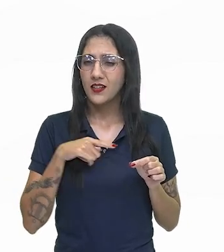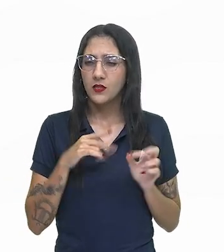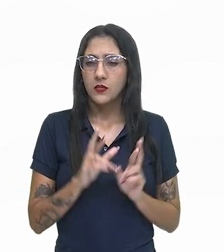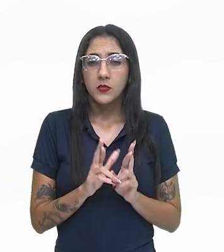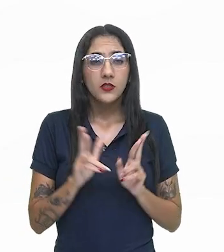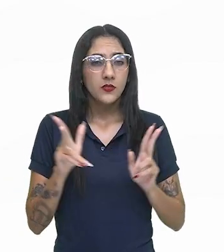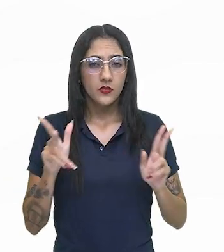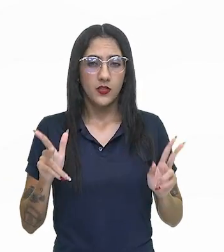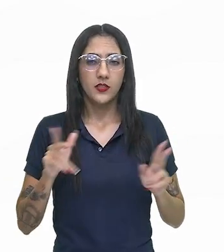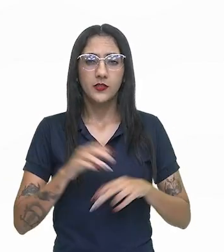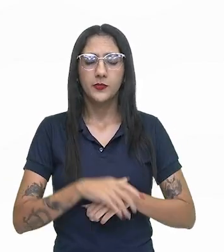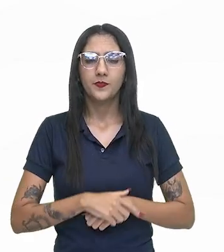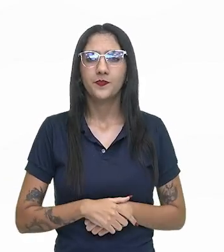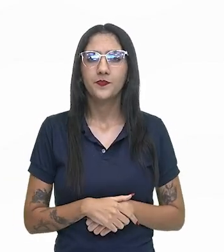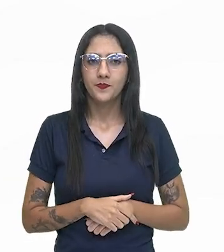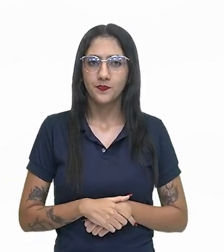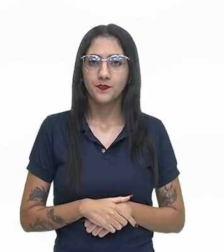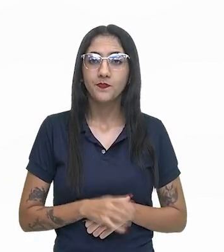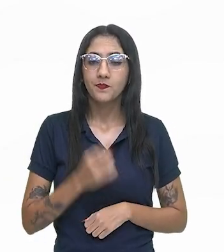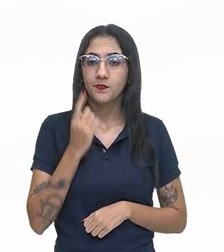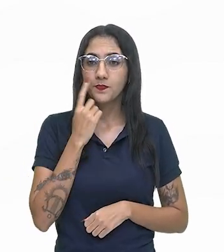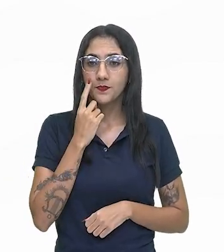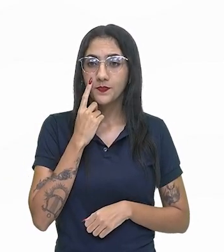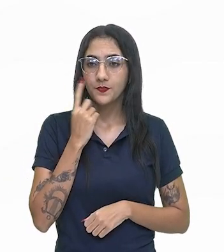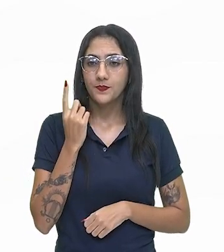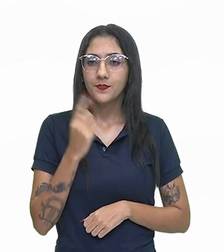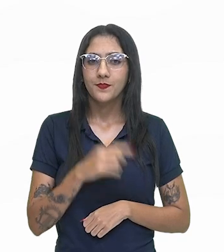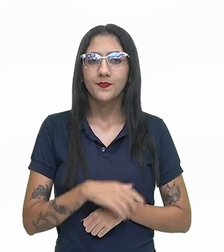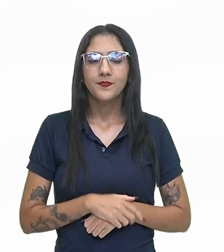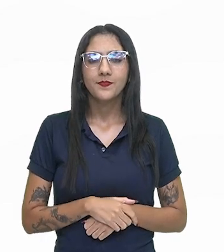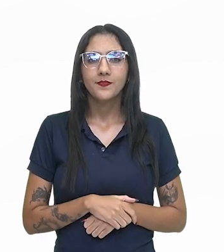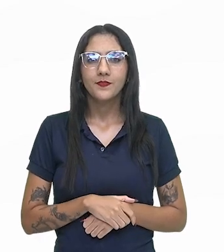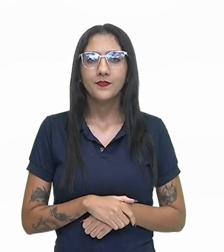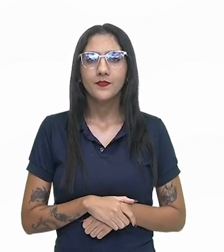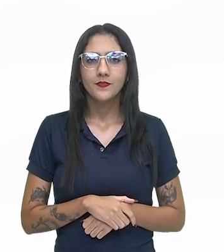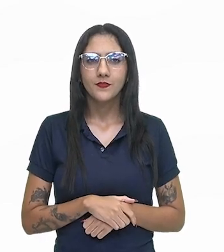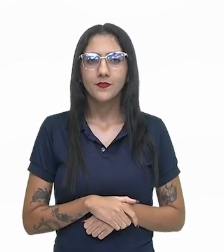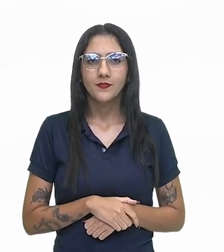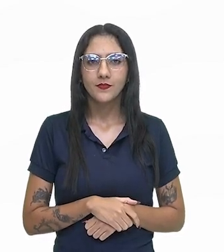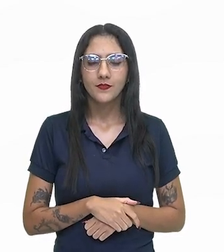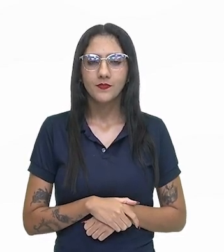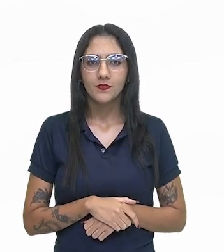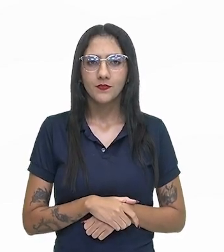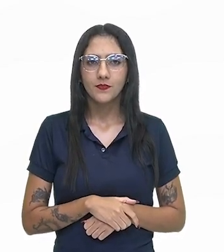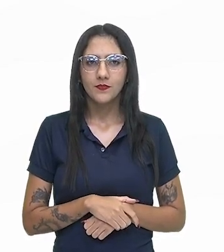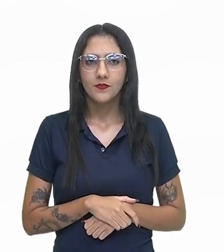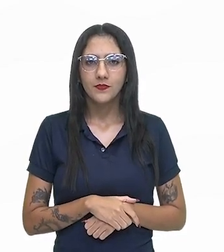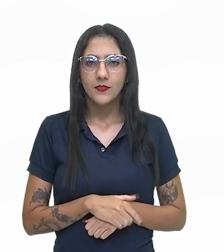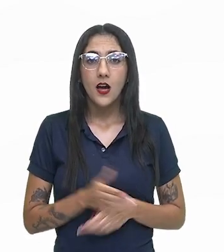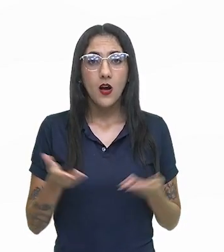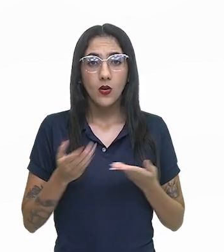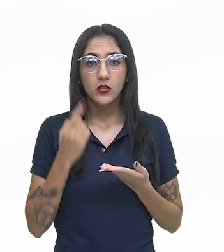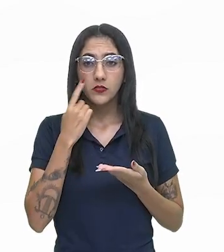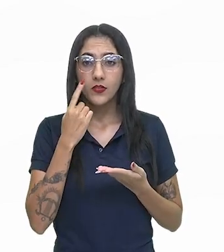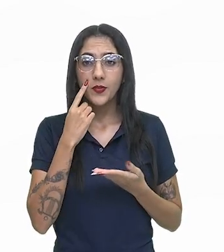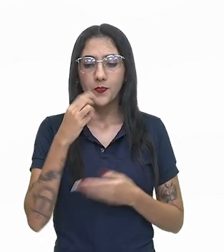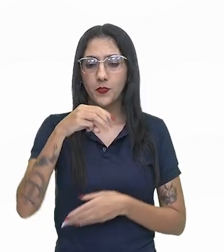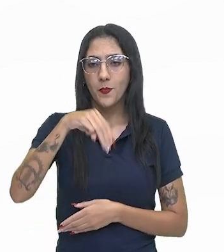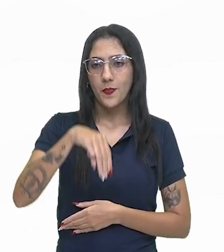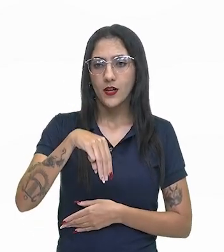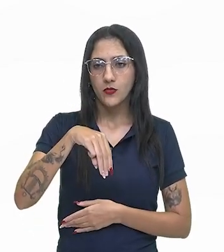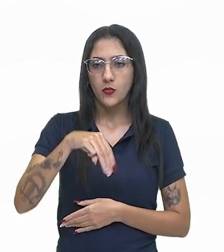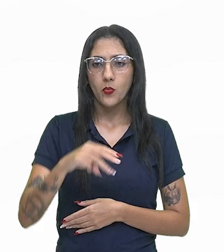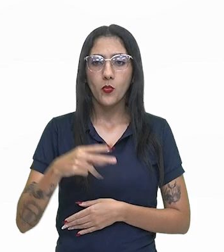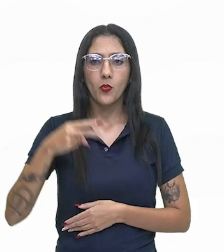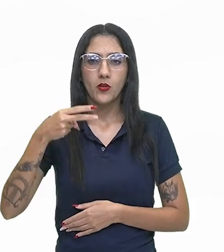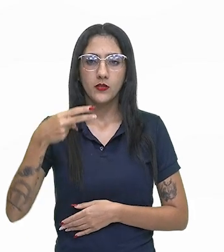diferente, como nós podemos ver no nosso próximo quadro. Acompanhe aí comigo. Olha só, nós vamos ter então o metro quadrado, né, como